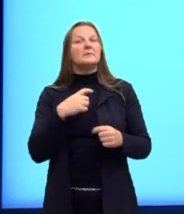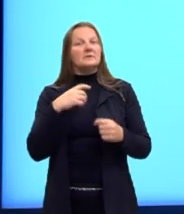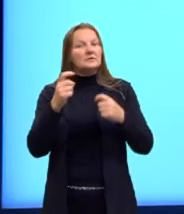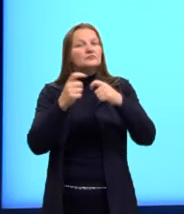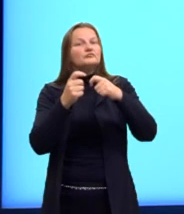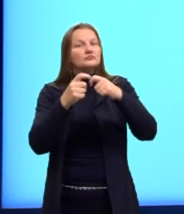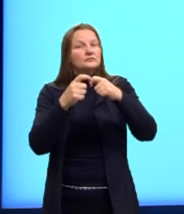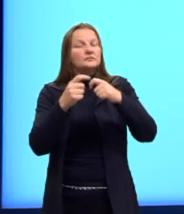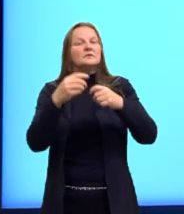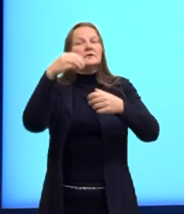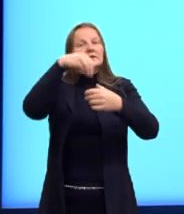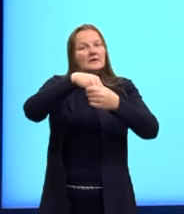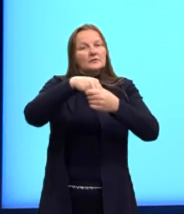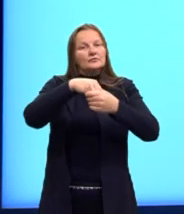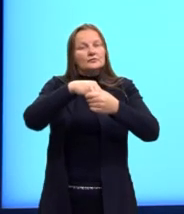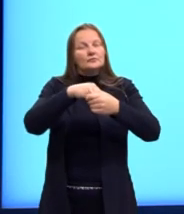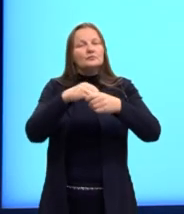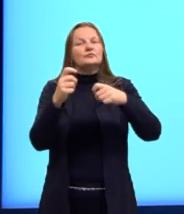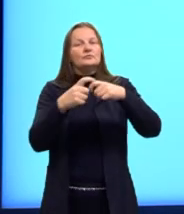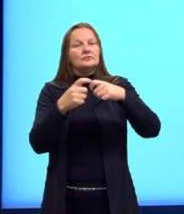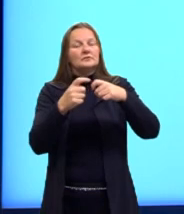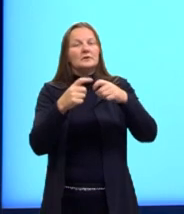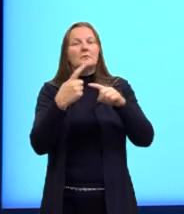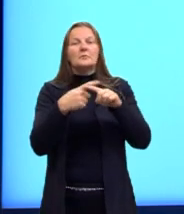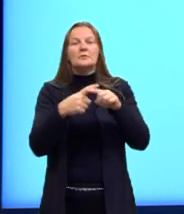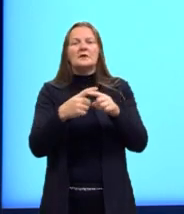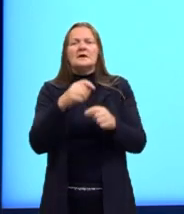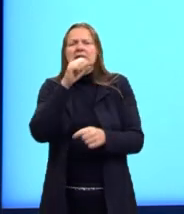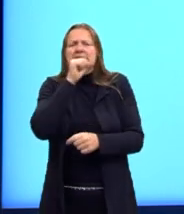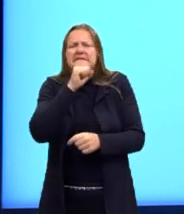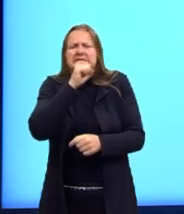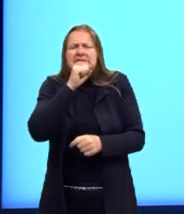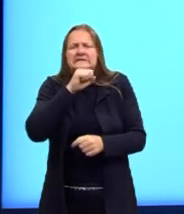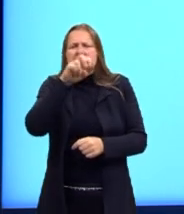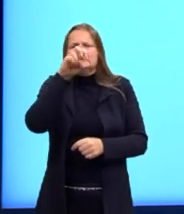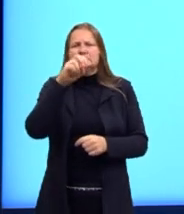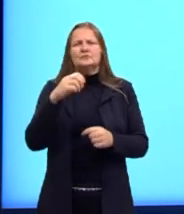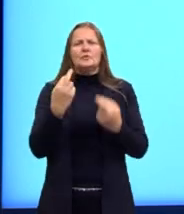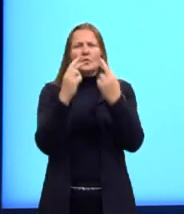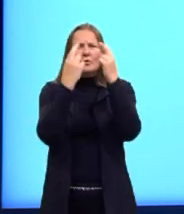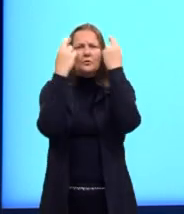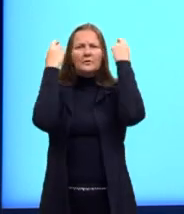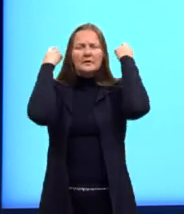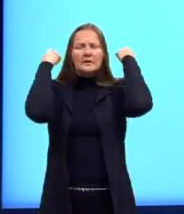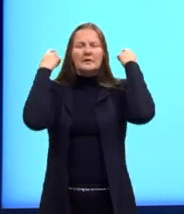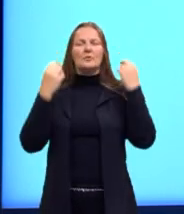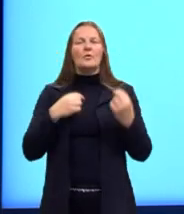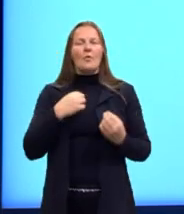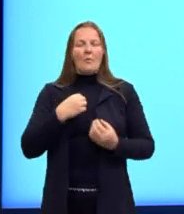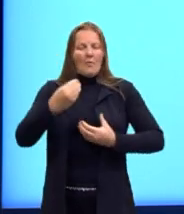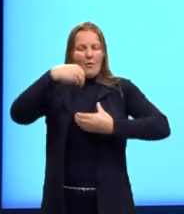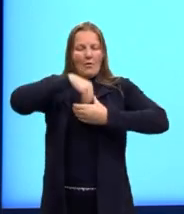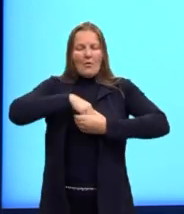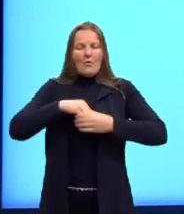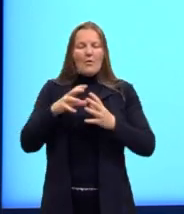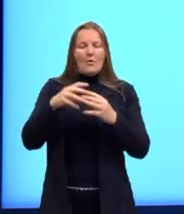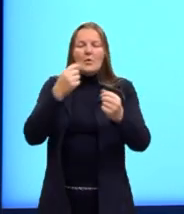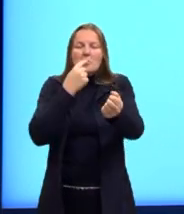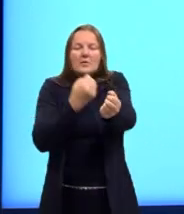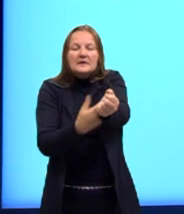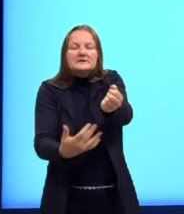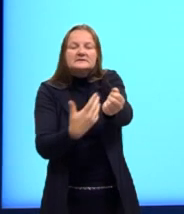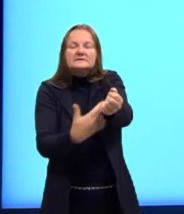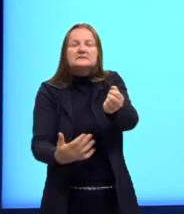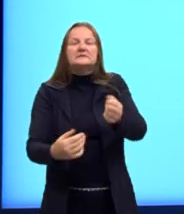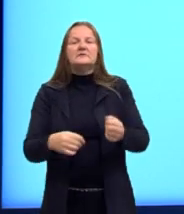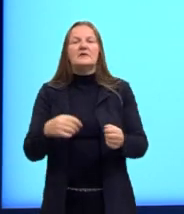humor lá dentro da Medicina Pois para os antigos gregos o humor representava os fluidos corporais como sangue